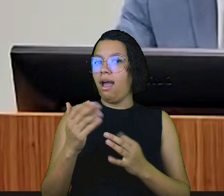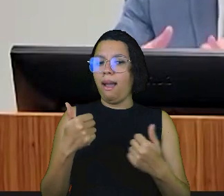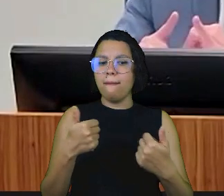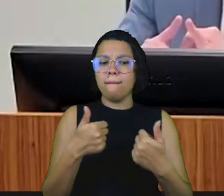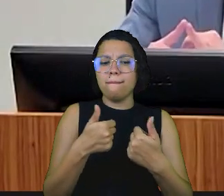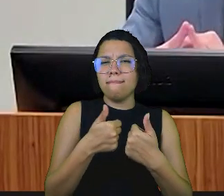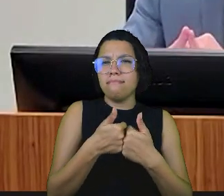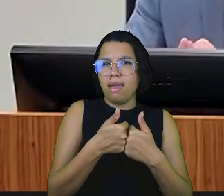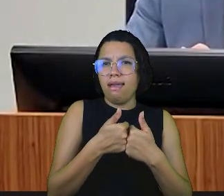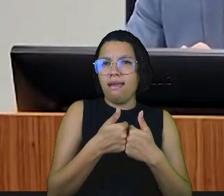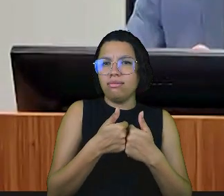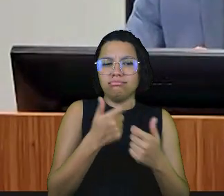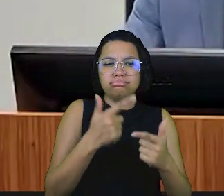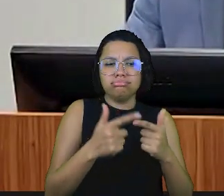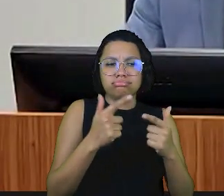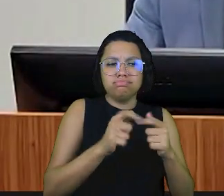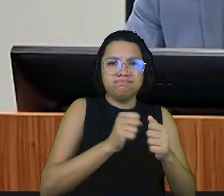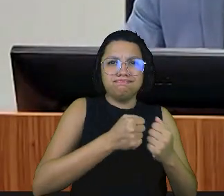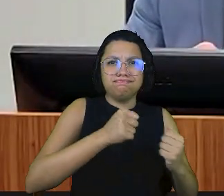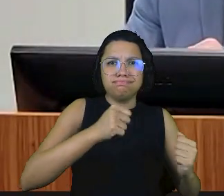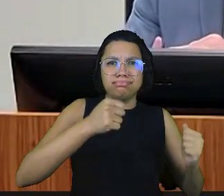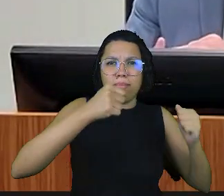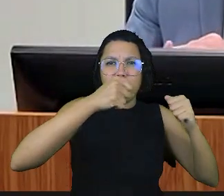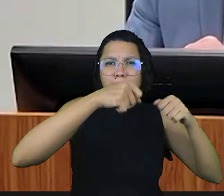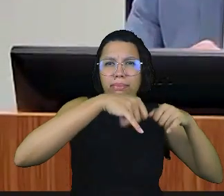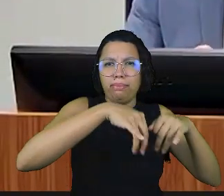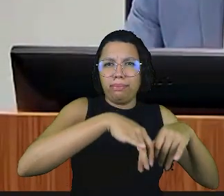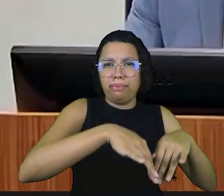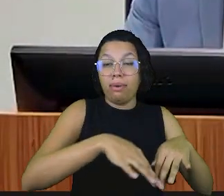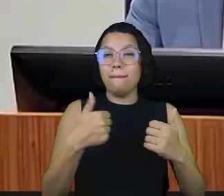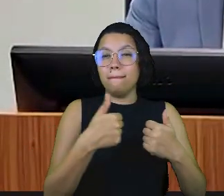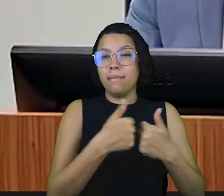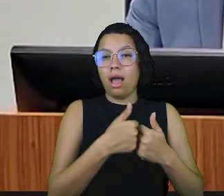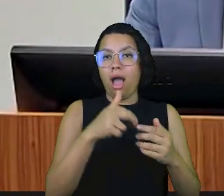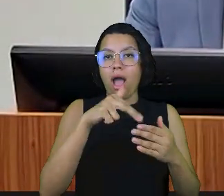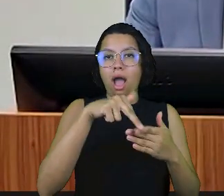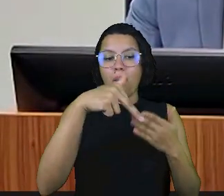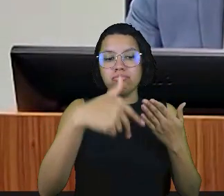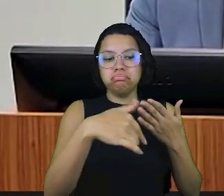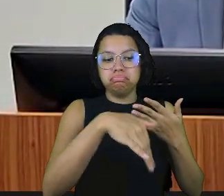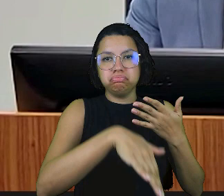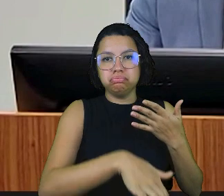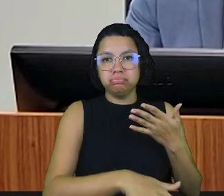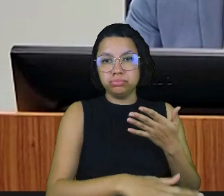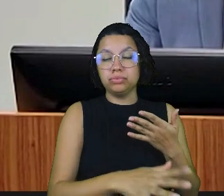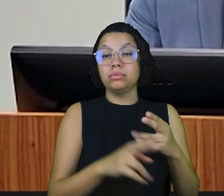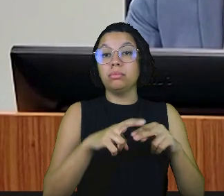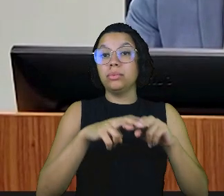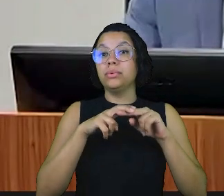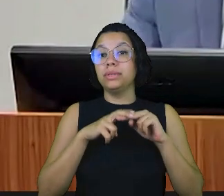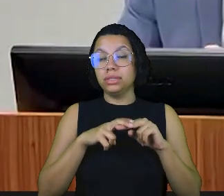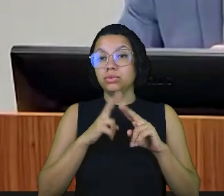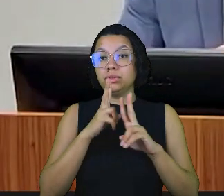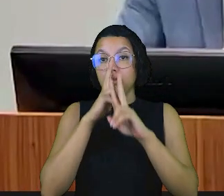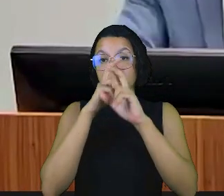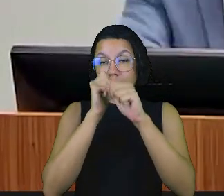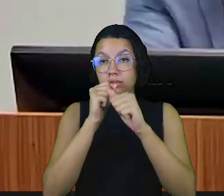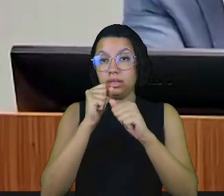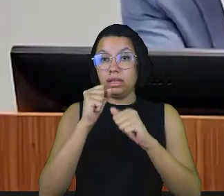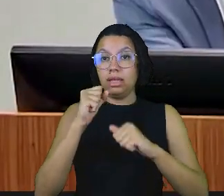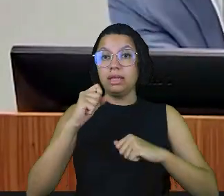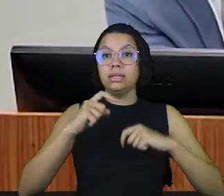Por isso é que se fortalecem os mecanismos alternativos de solução de conflito.